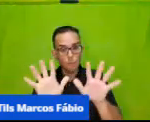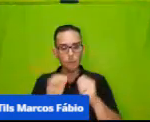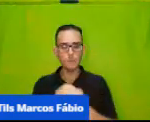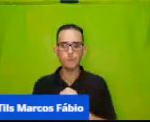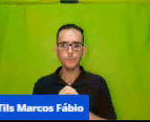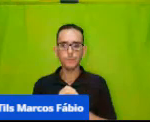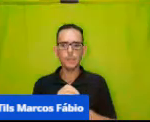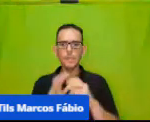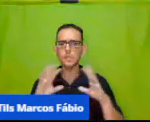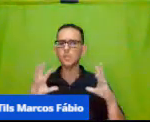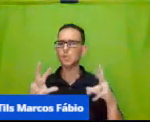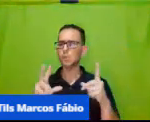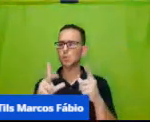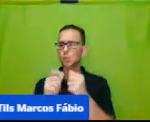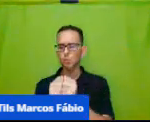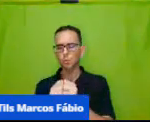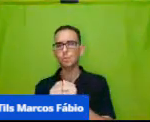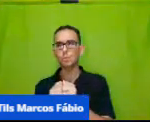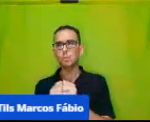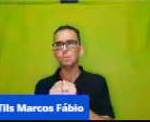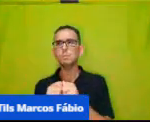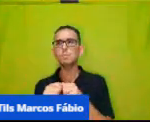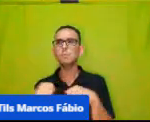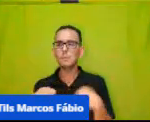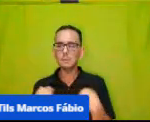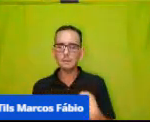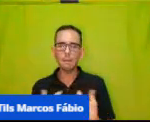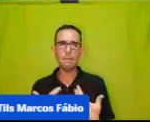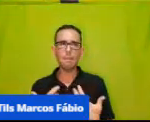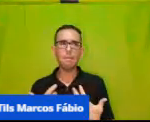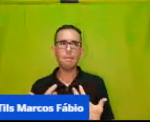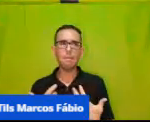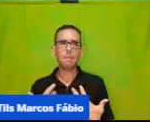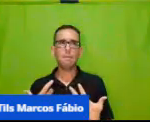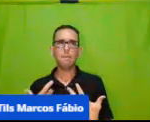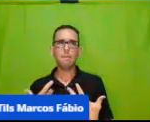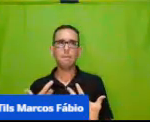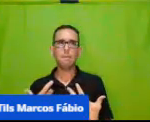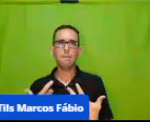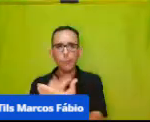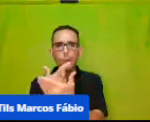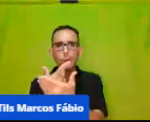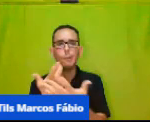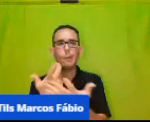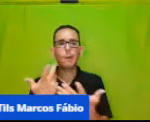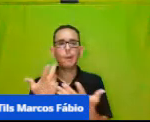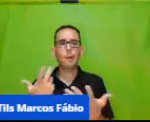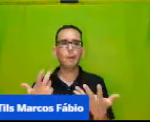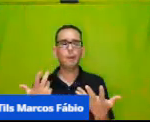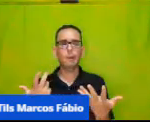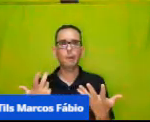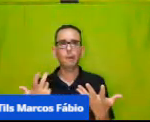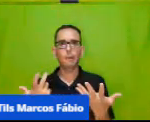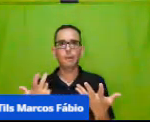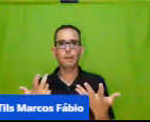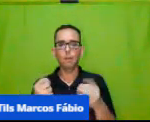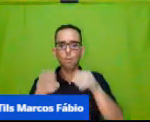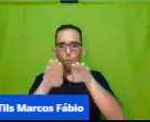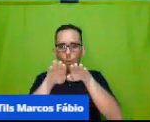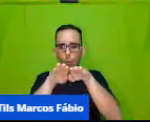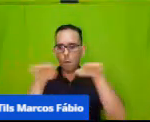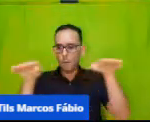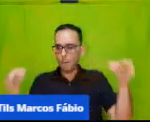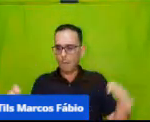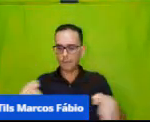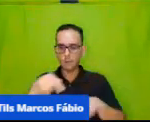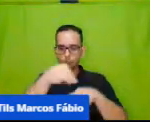certa forma, envolveu um gasto da minha parte, né? Não era algo que eu estava esperando, eu tive que comprar uma mesa